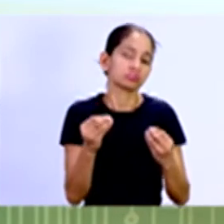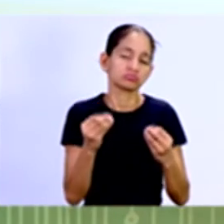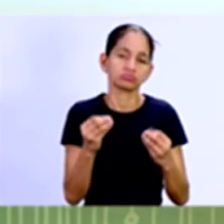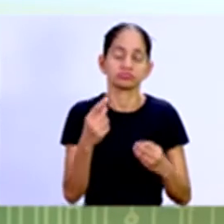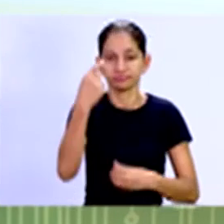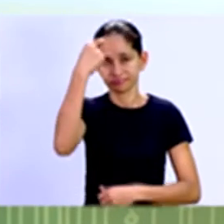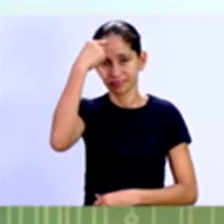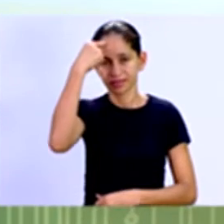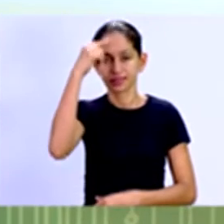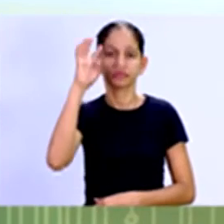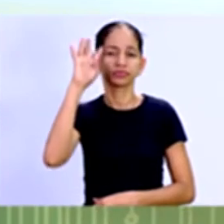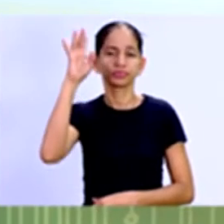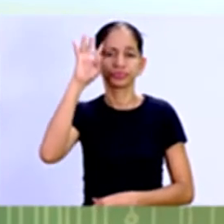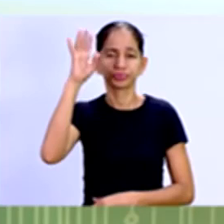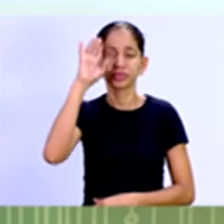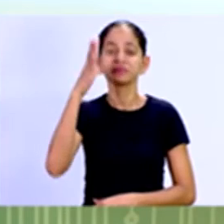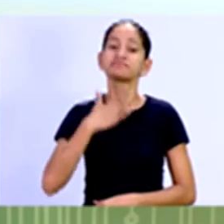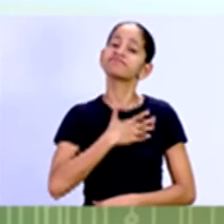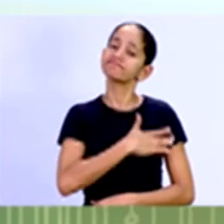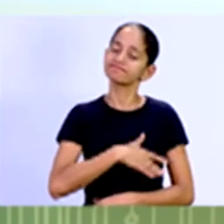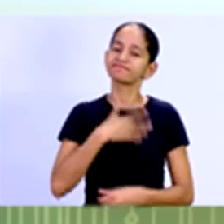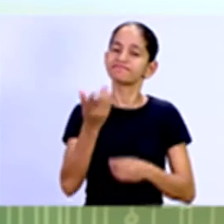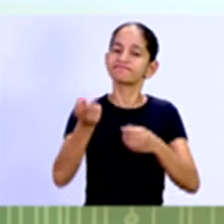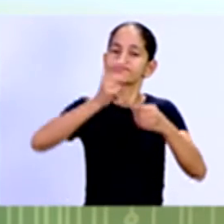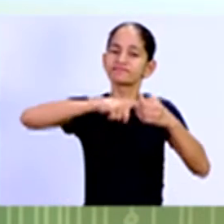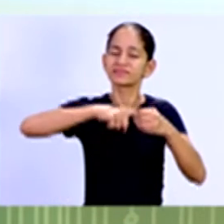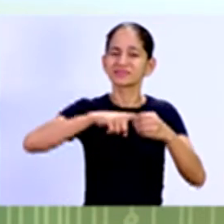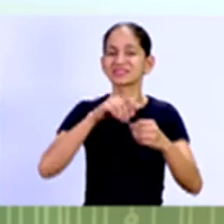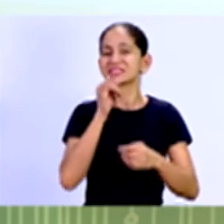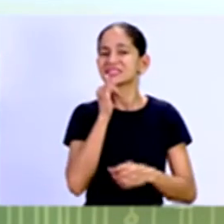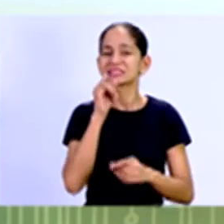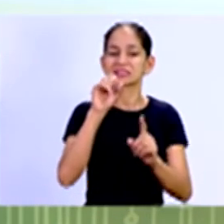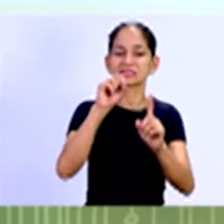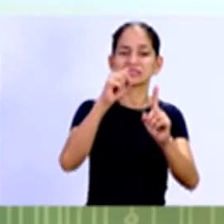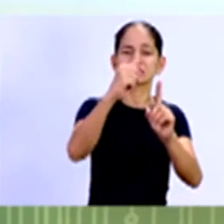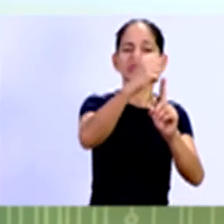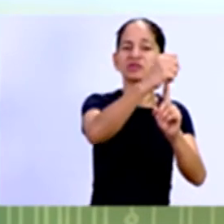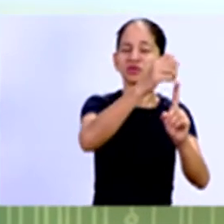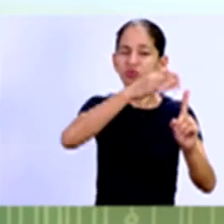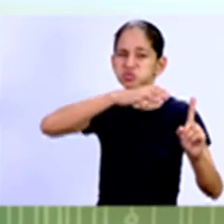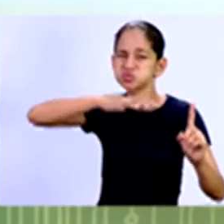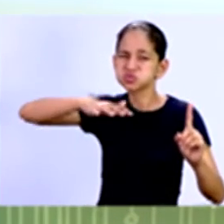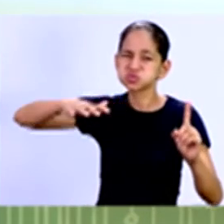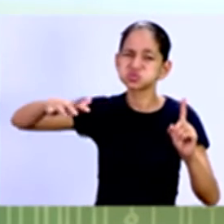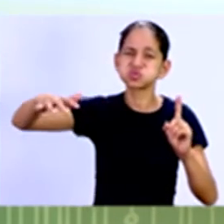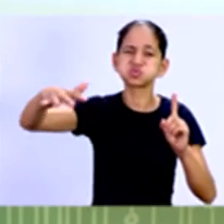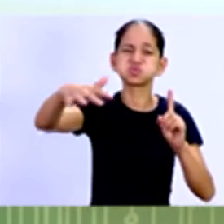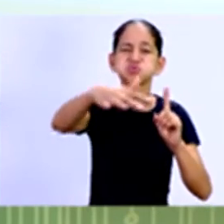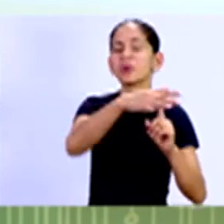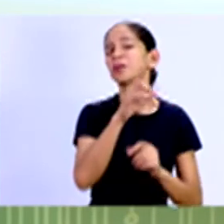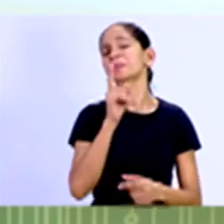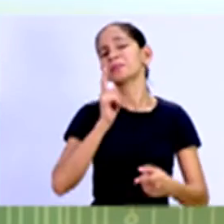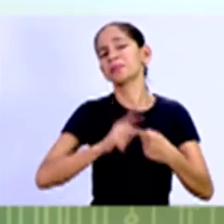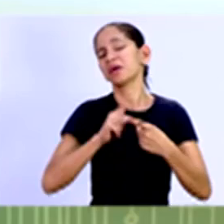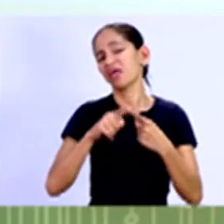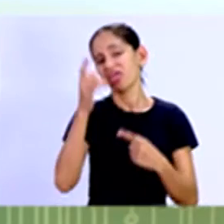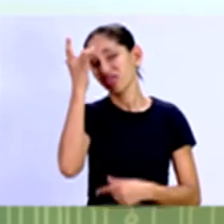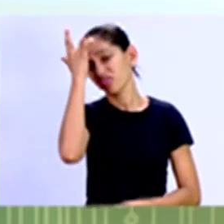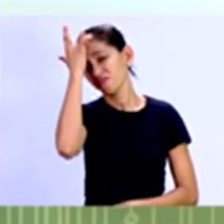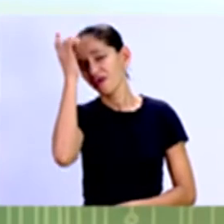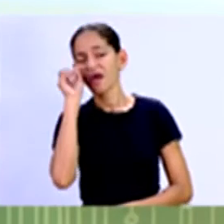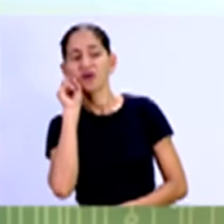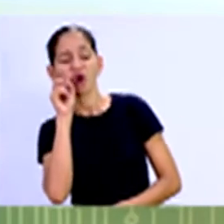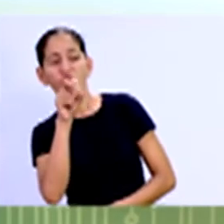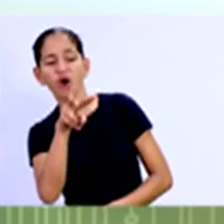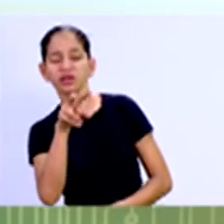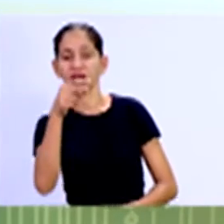eu sempre gosto que a gente volte, não fique nessa sociedade macro só, né? É fácil olhar para o outro, olhar